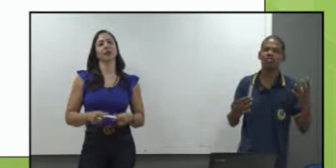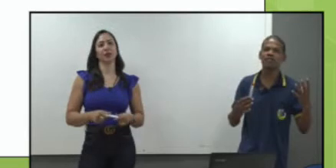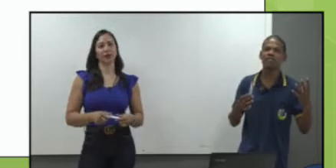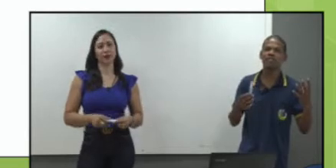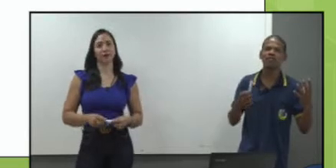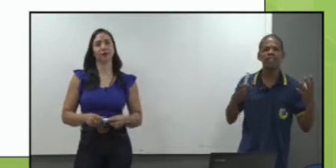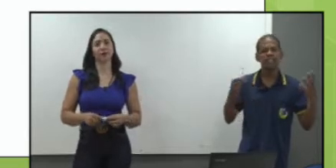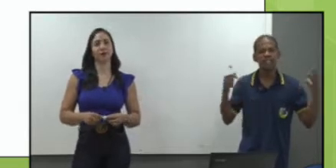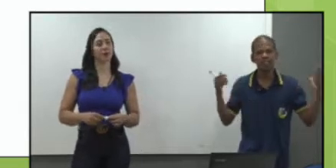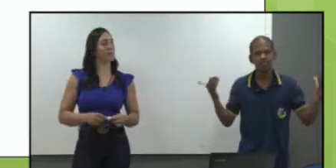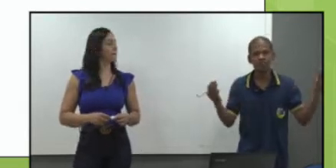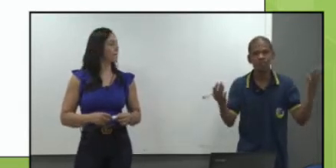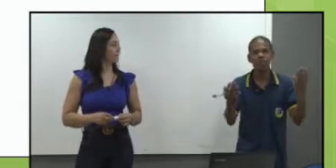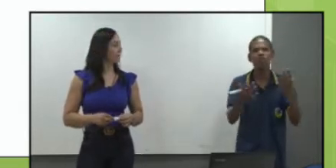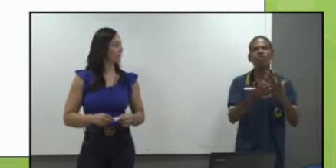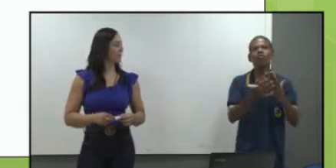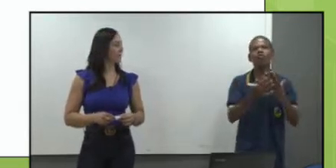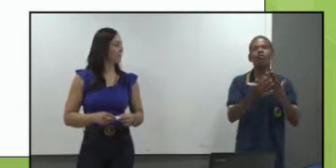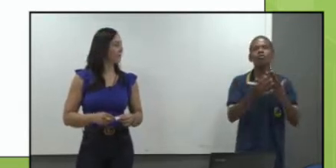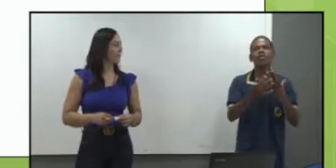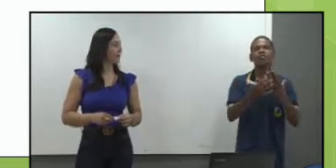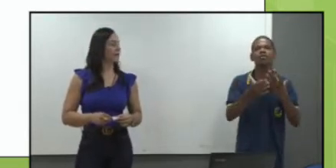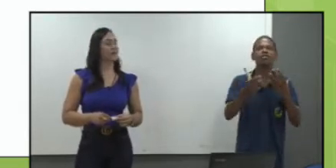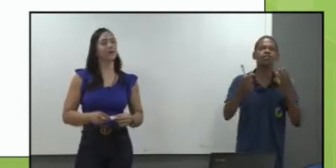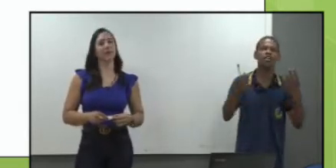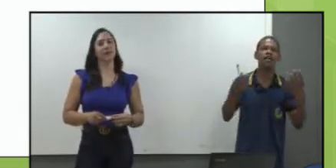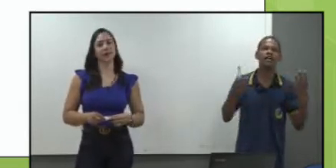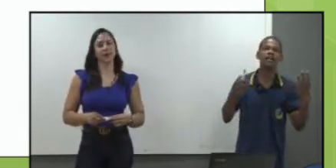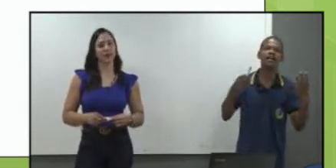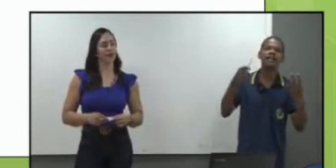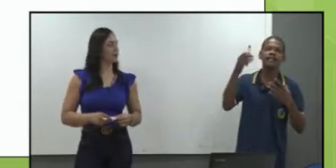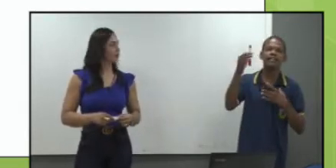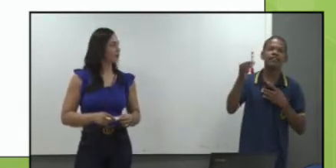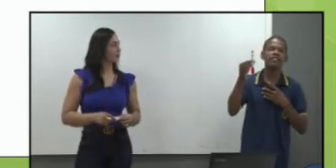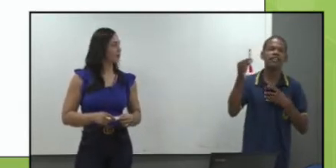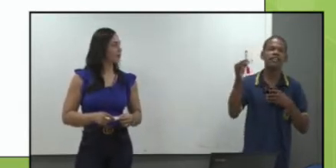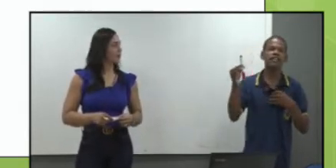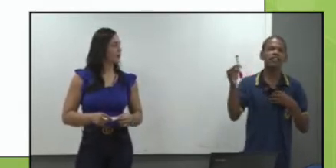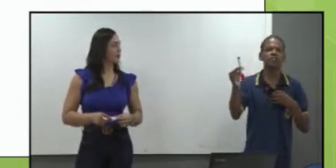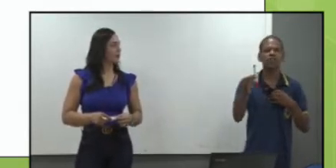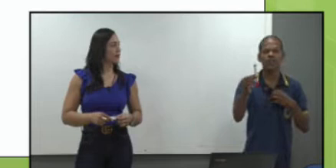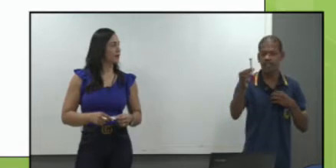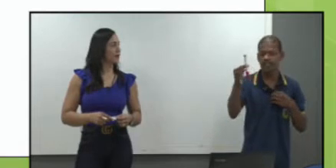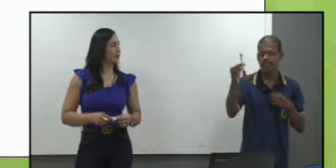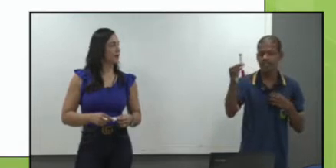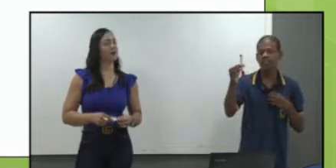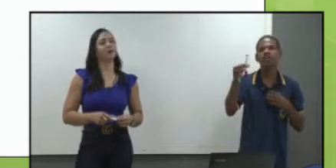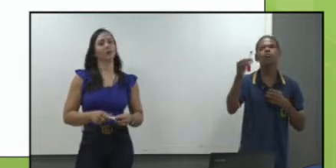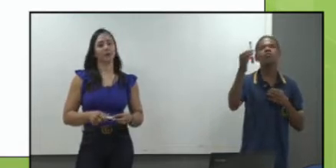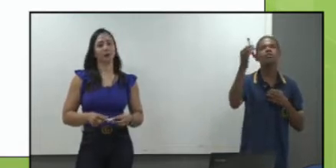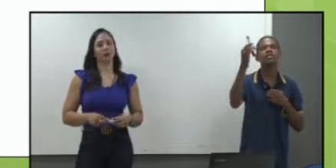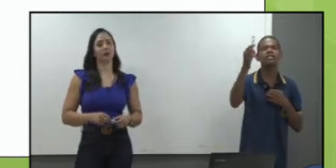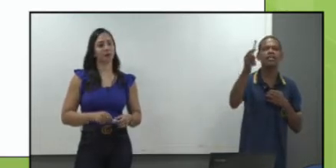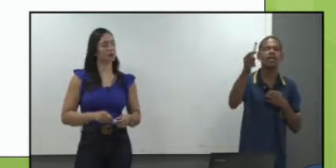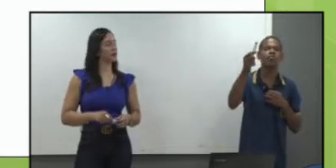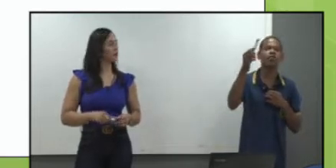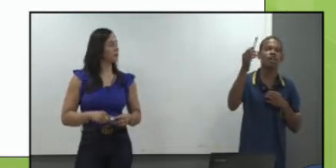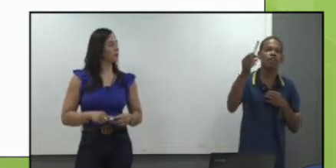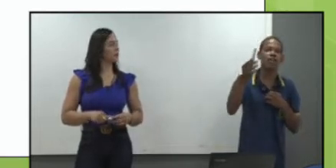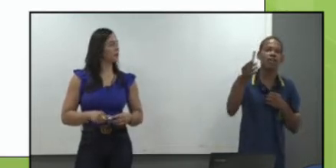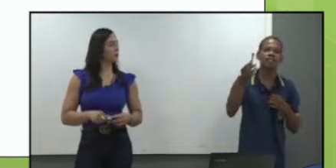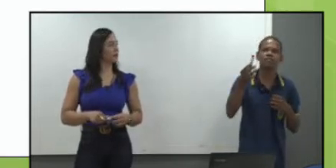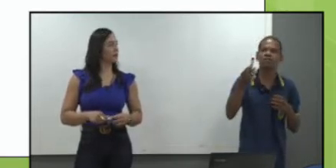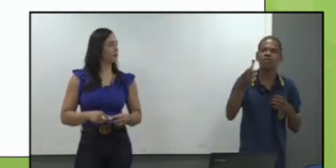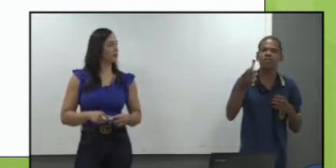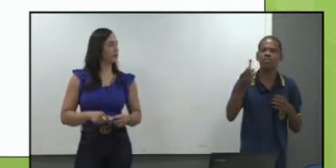eles usam, entendeu? Tem todo um objetivo, não é só chegar lá e fazer a dança do toré, tá certo? Mas você sabe, ou já